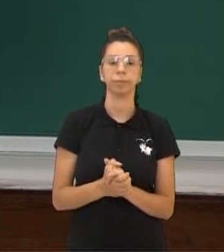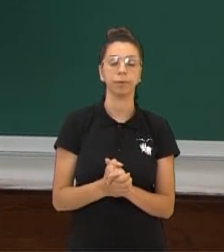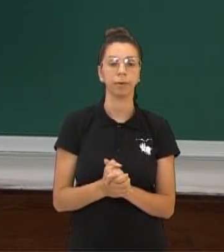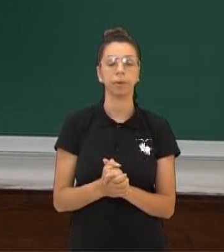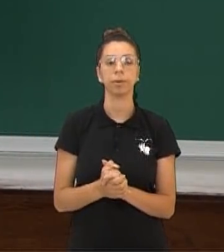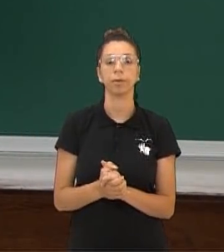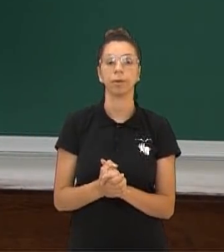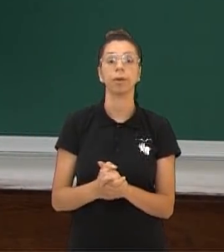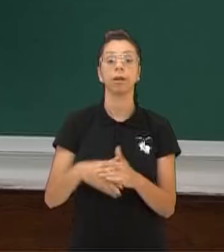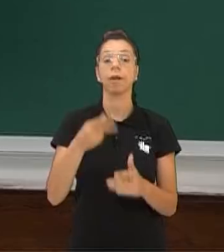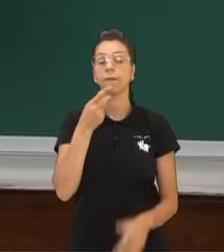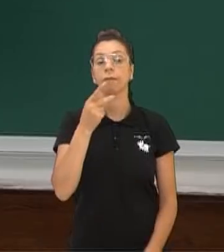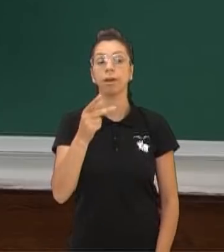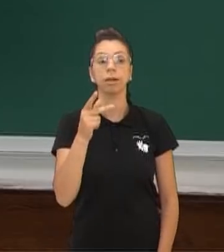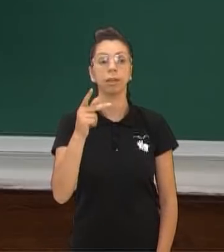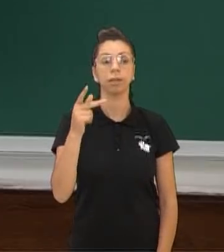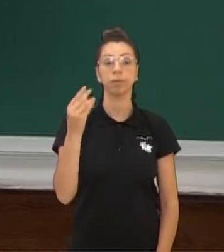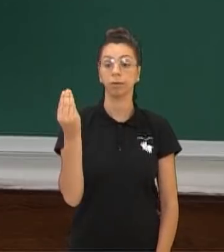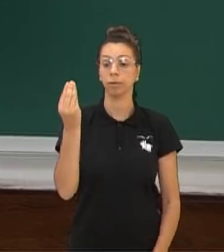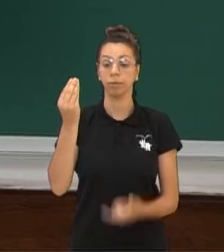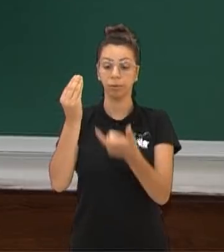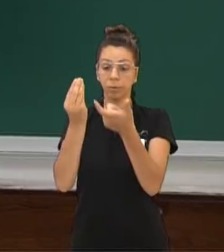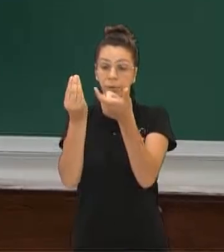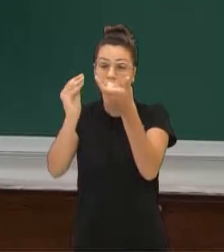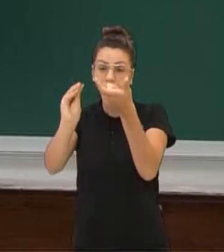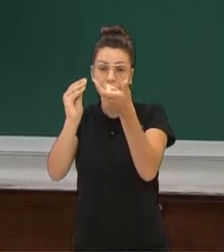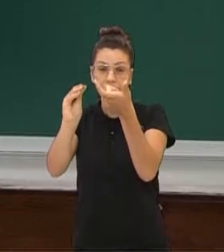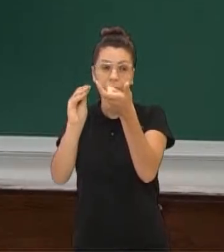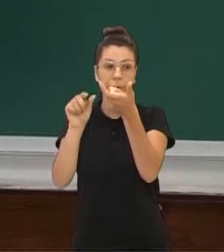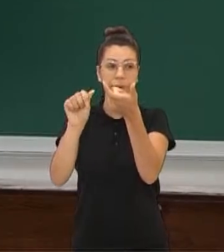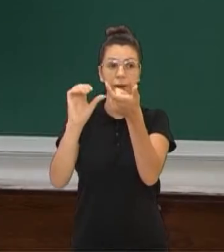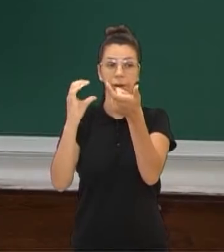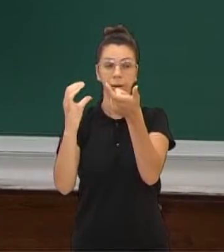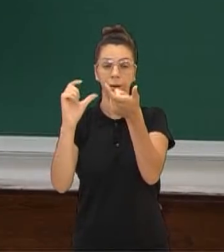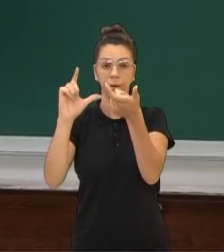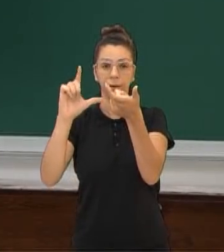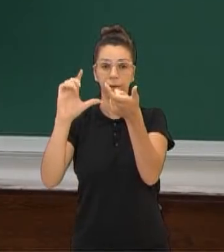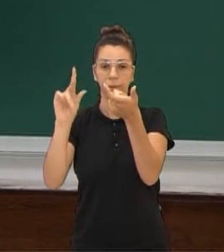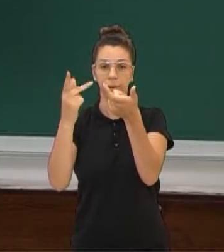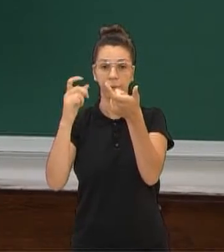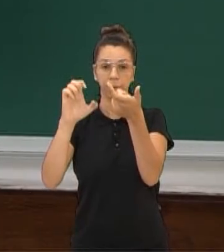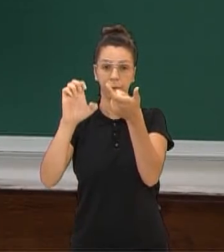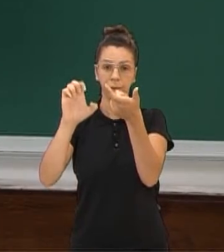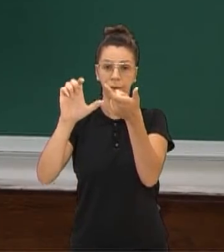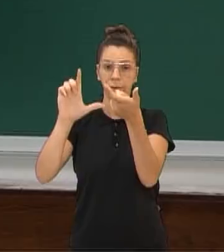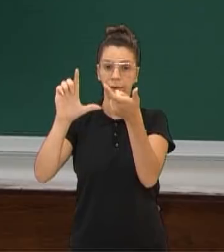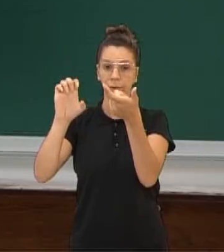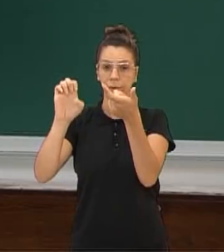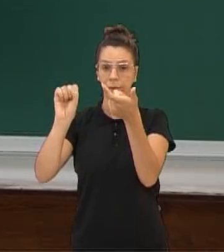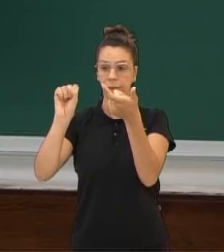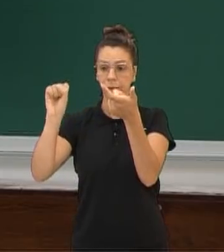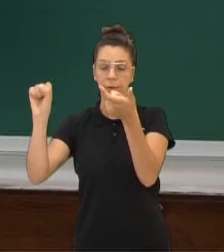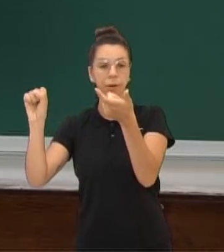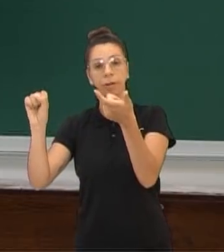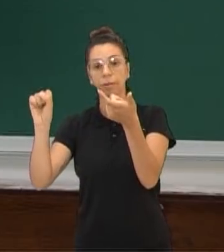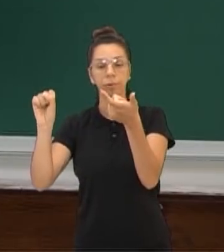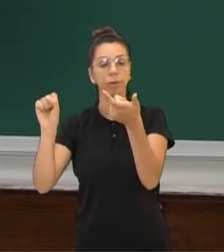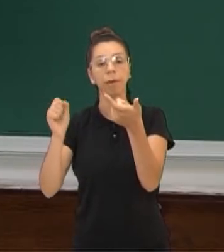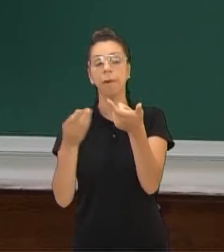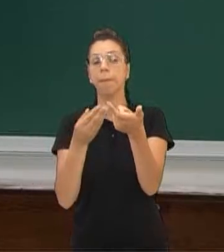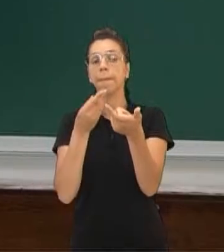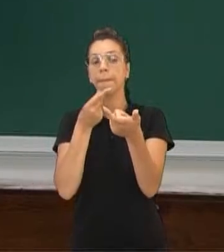está dizendo, estou sem palavras, sem fala, né? Alguma coisa que ele fez deixou ela sem